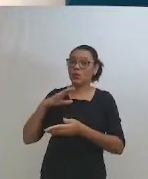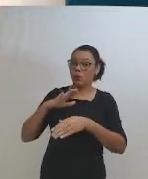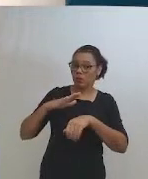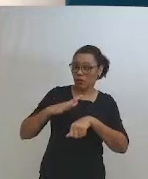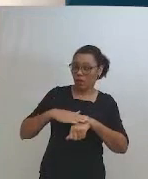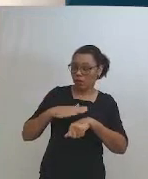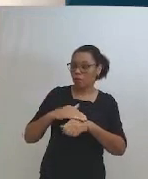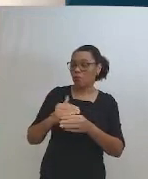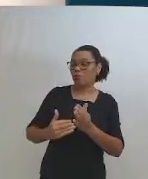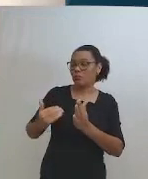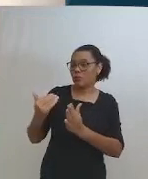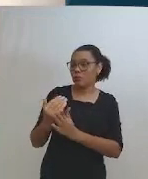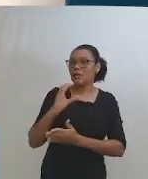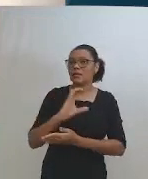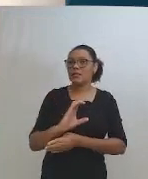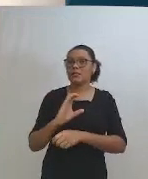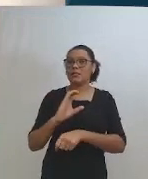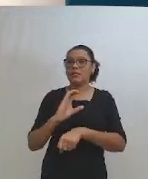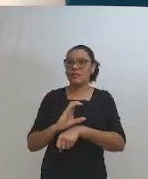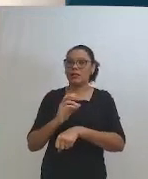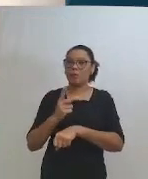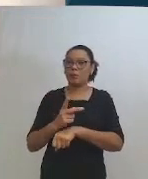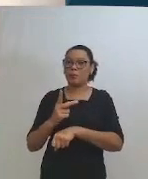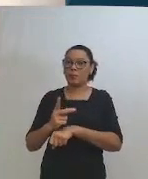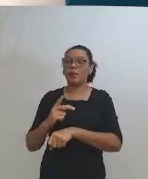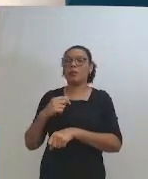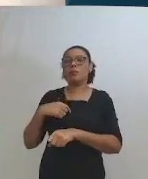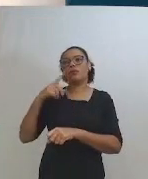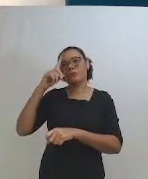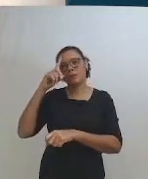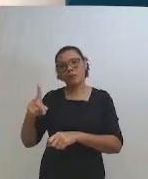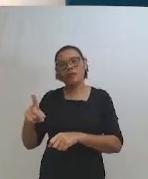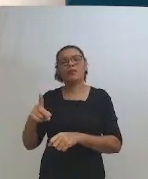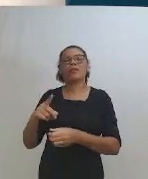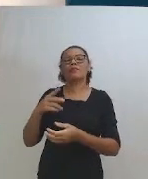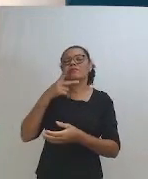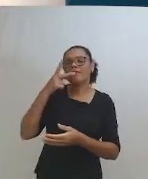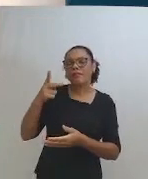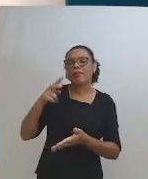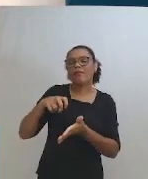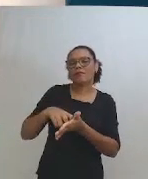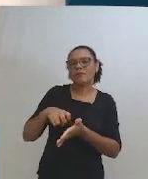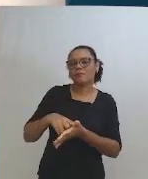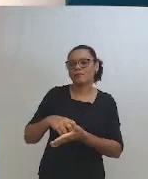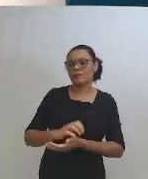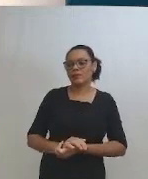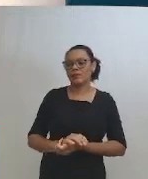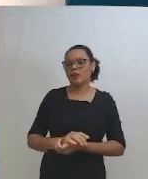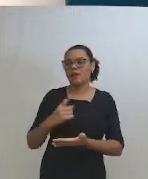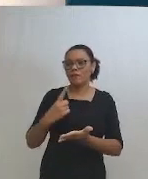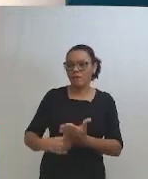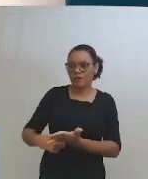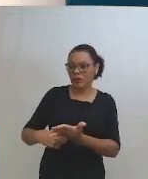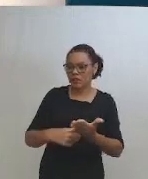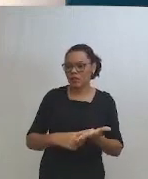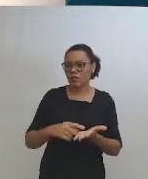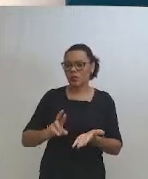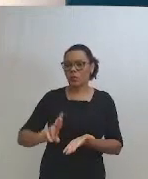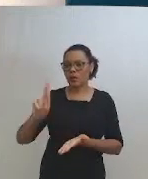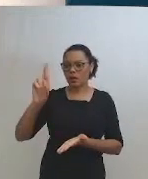e possa proferir a sentença em prazo a ser fixado pelo relator e aqui pelo colegiado.